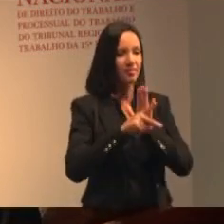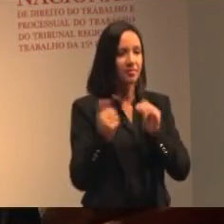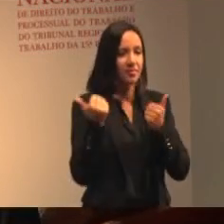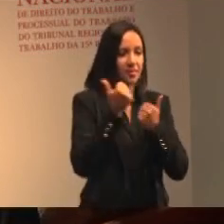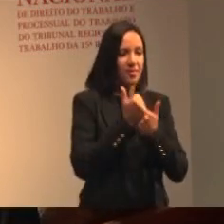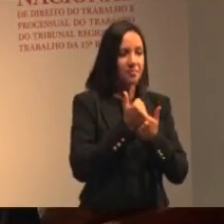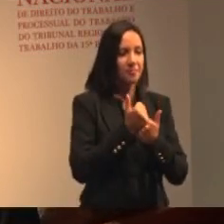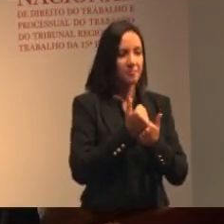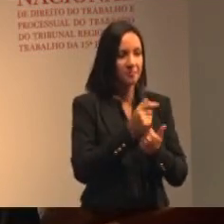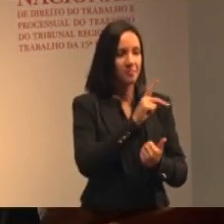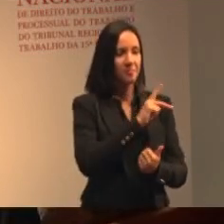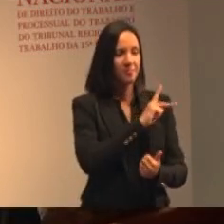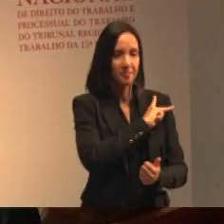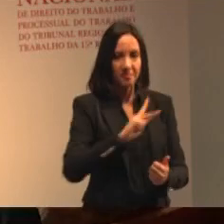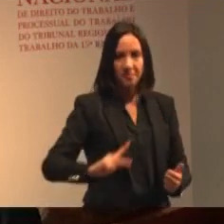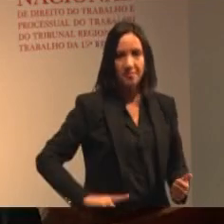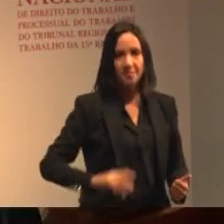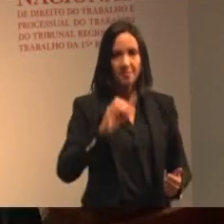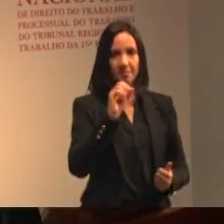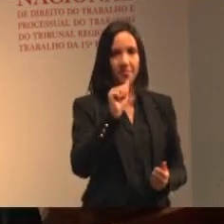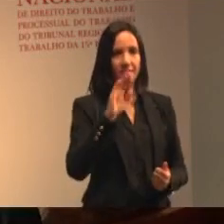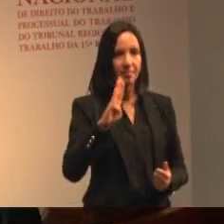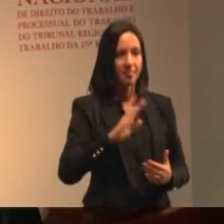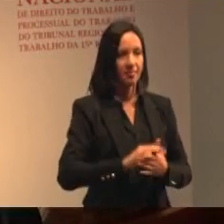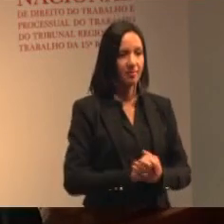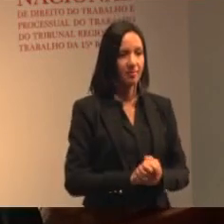de Paulínia, da OAB,